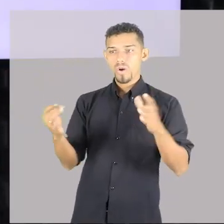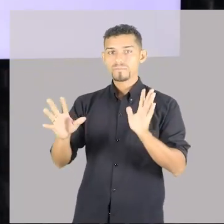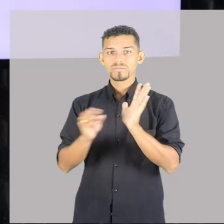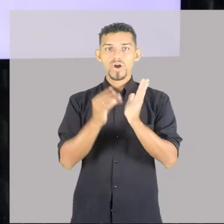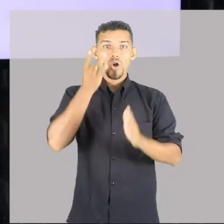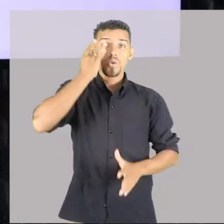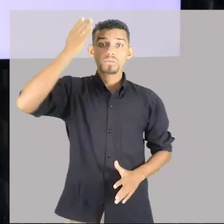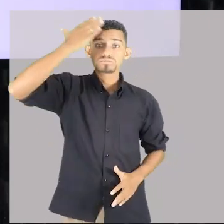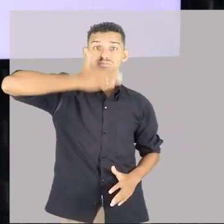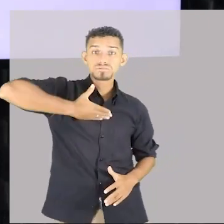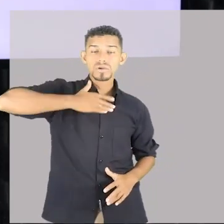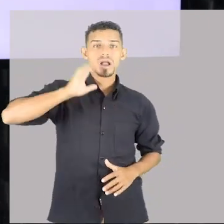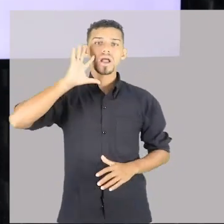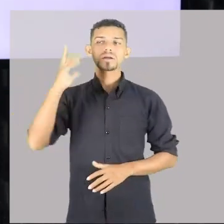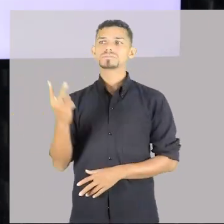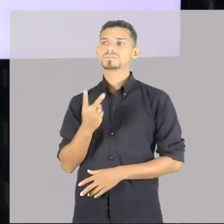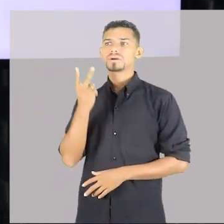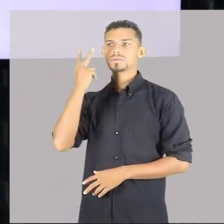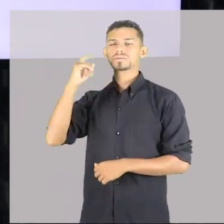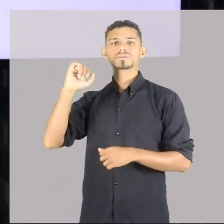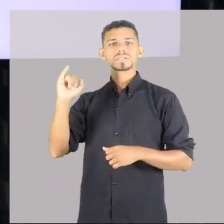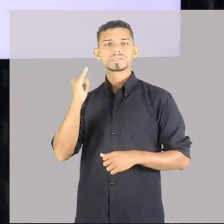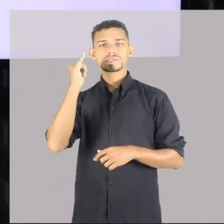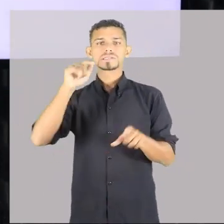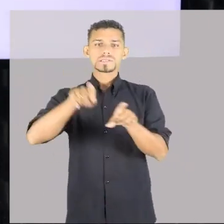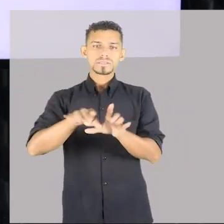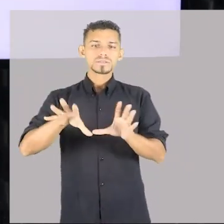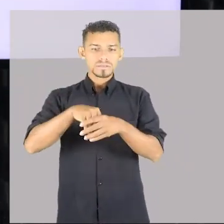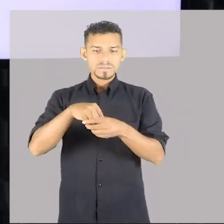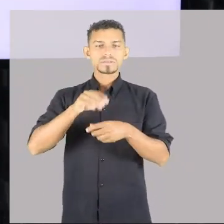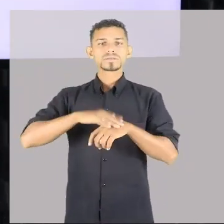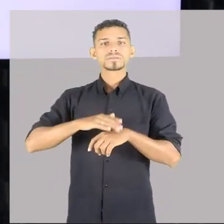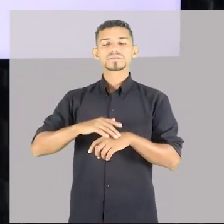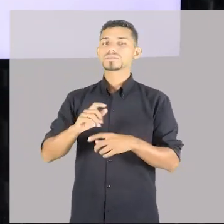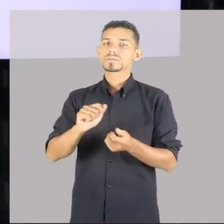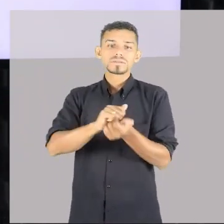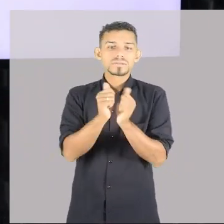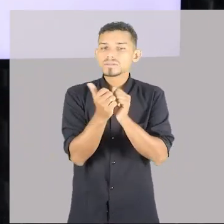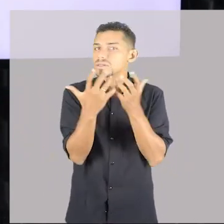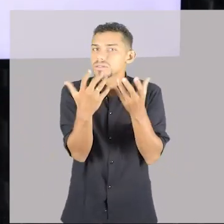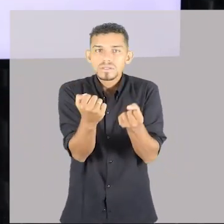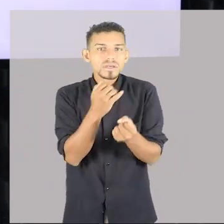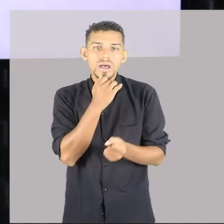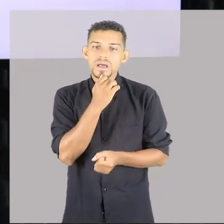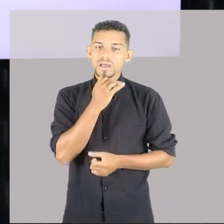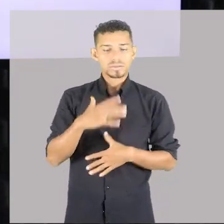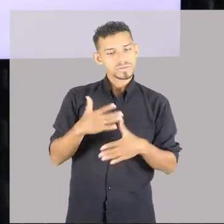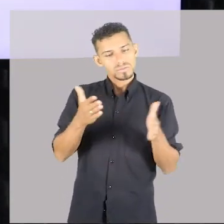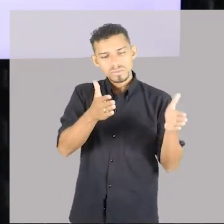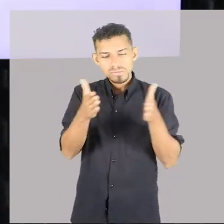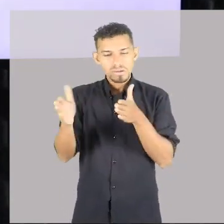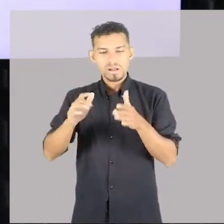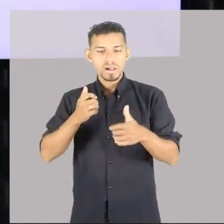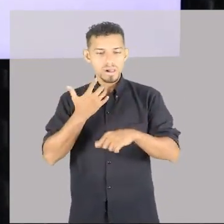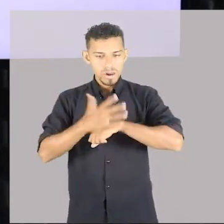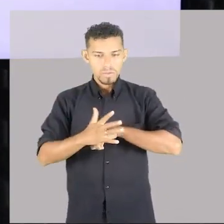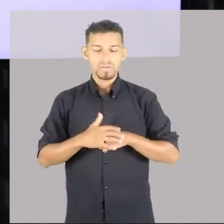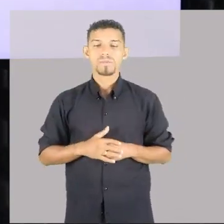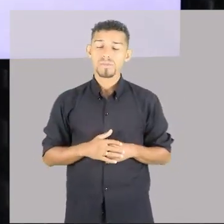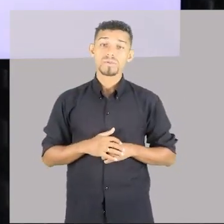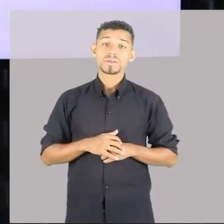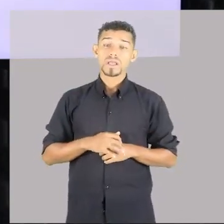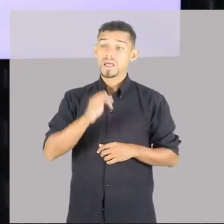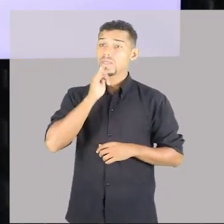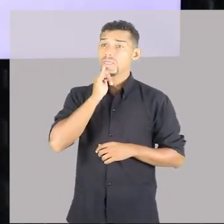circunstâncias relevantes suscetíveis de justificar a inadequações de sanções aplicadas. Ou